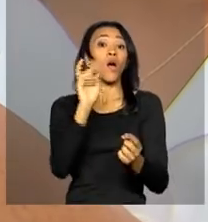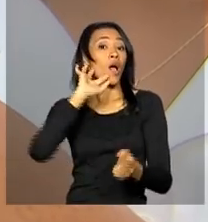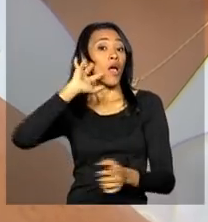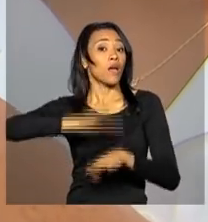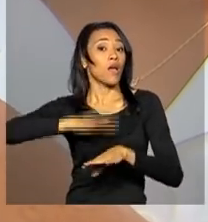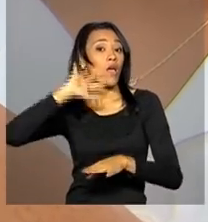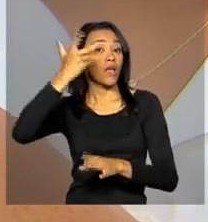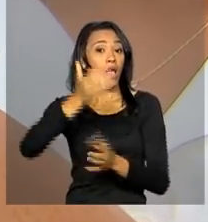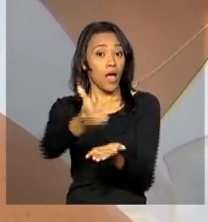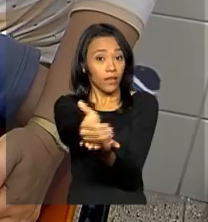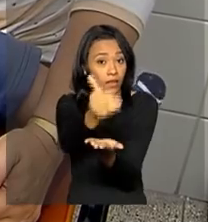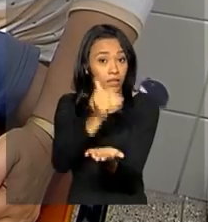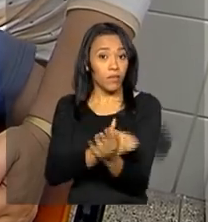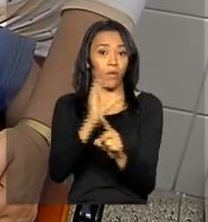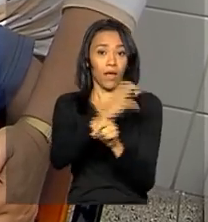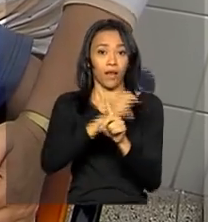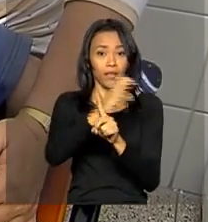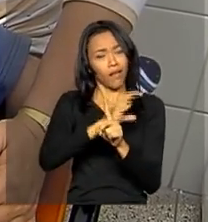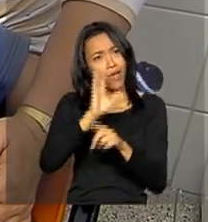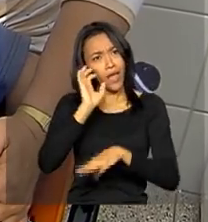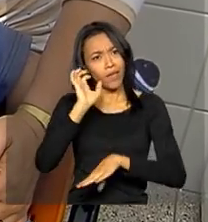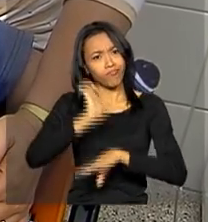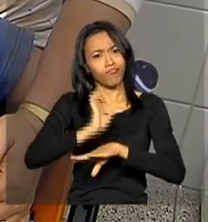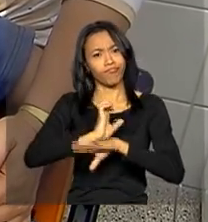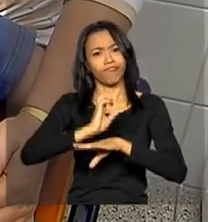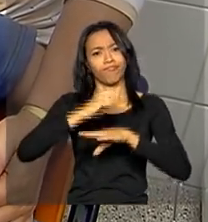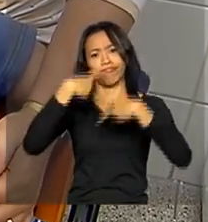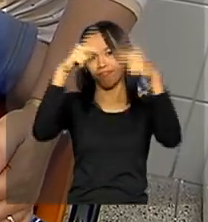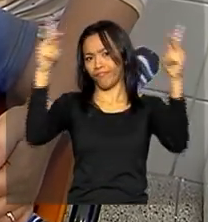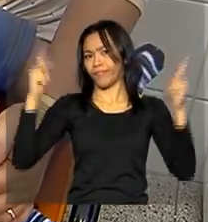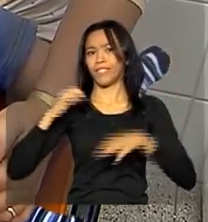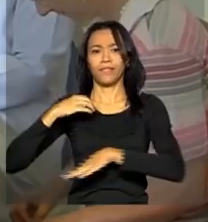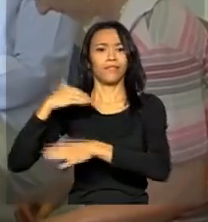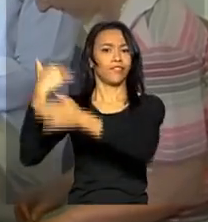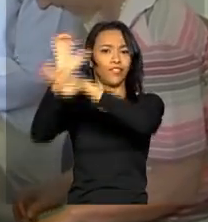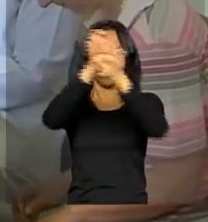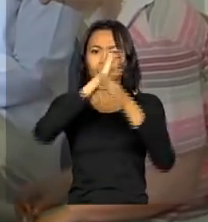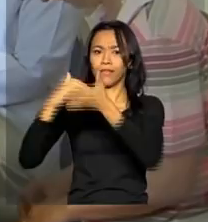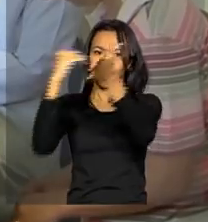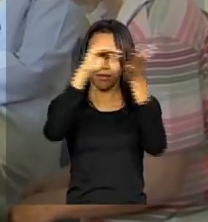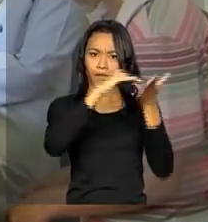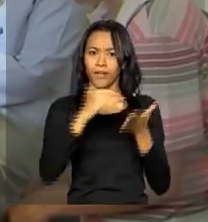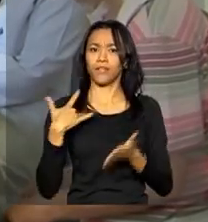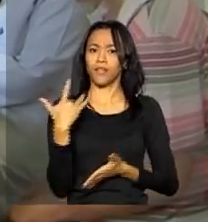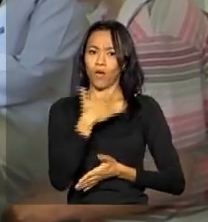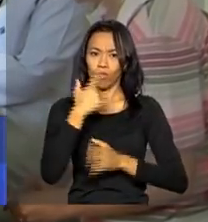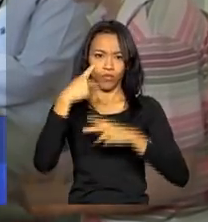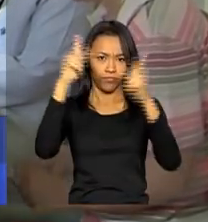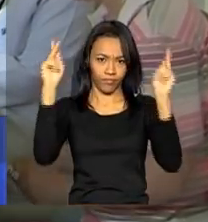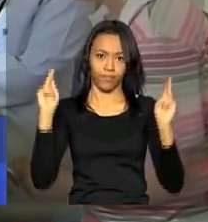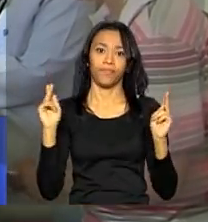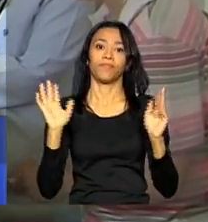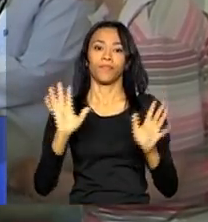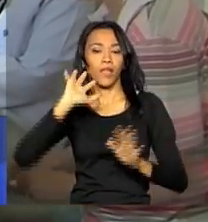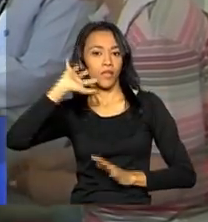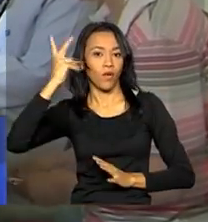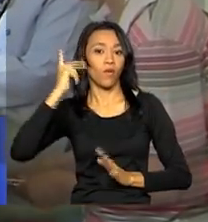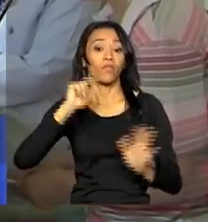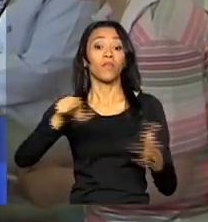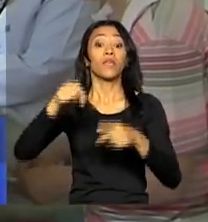o calendário de vacinação é de cada Secretaria Estadual de Saúde. A campanha nacional tem